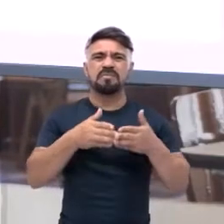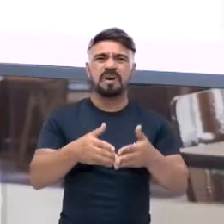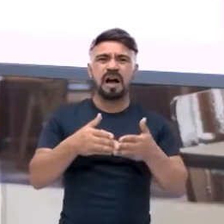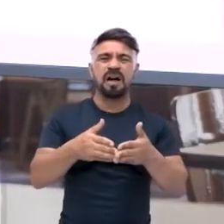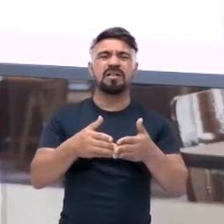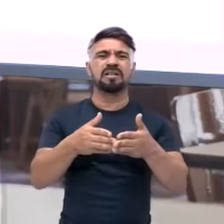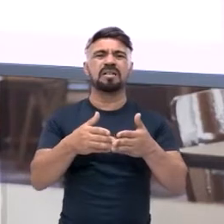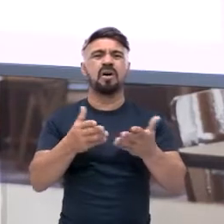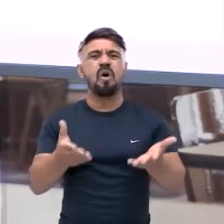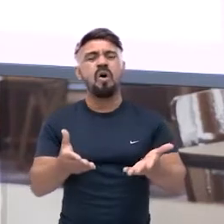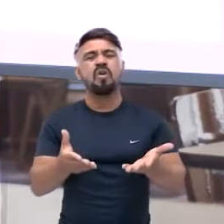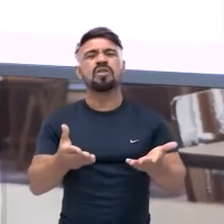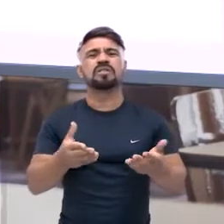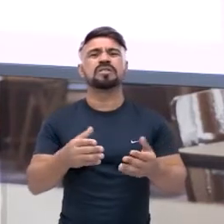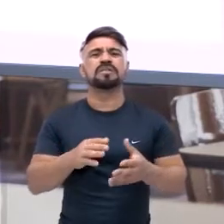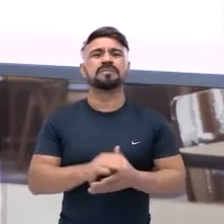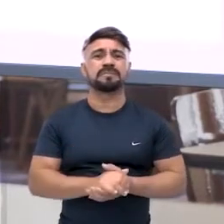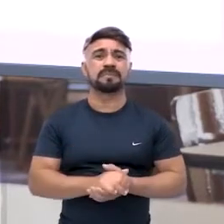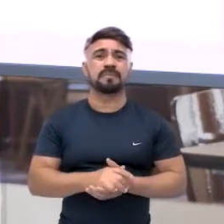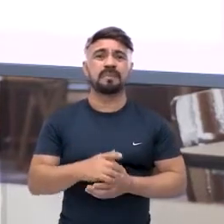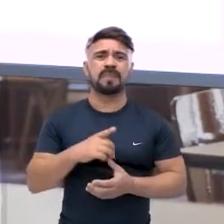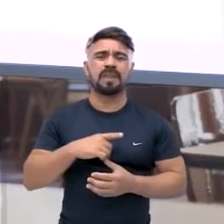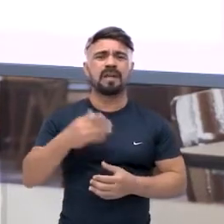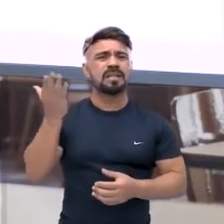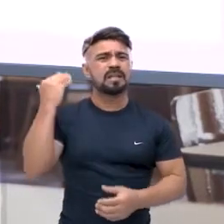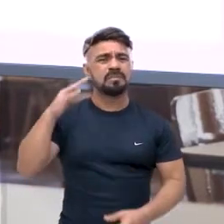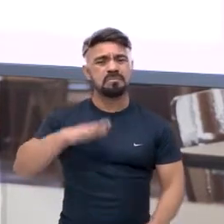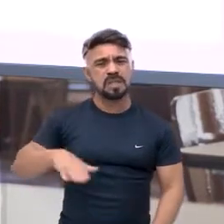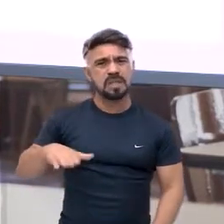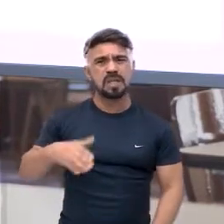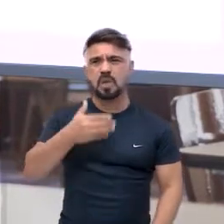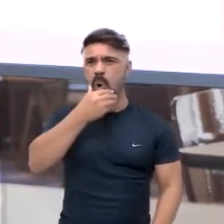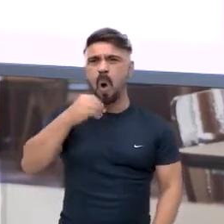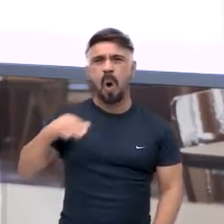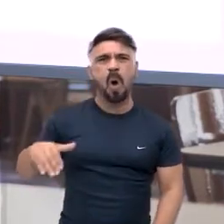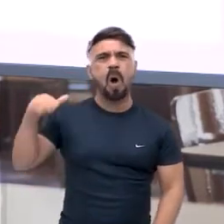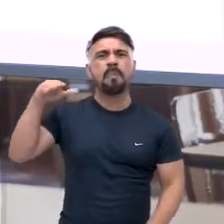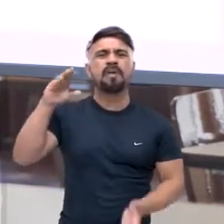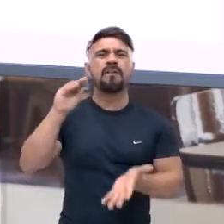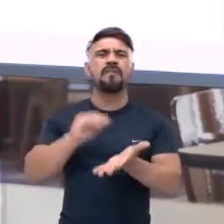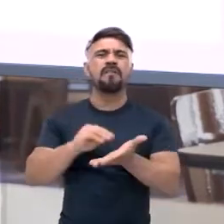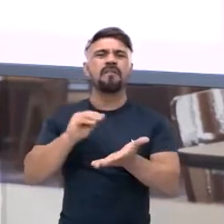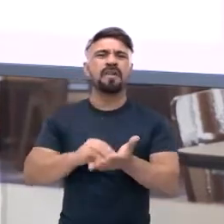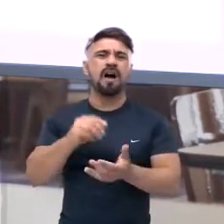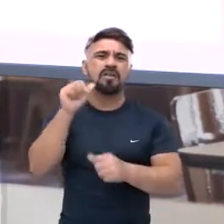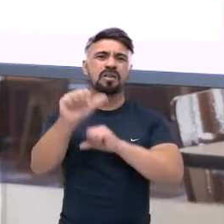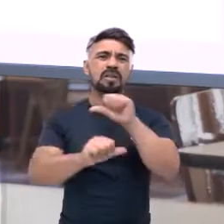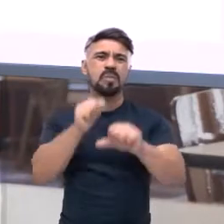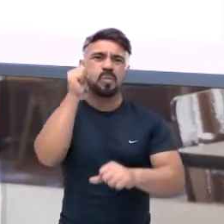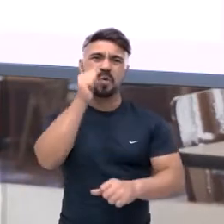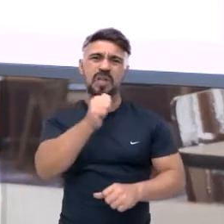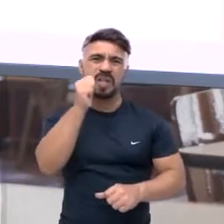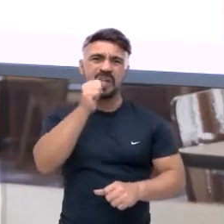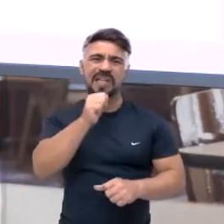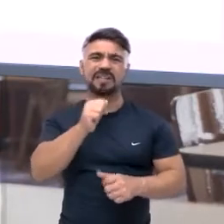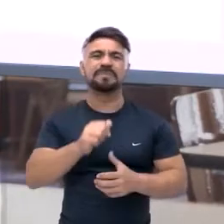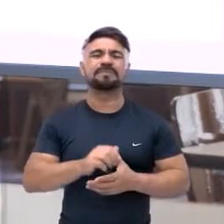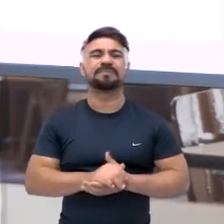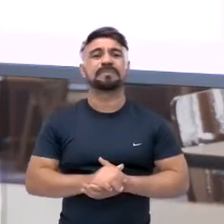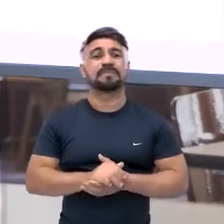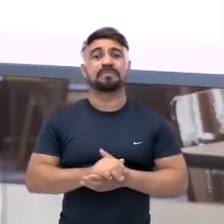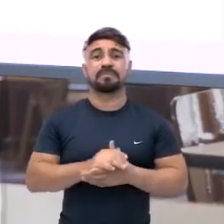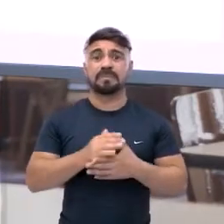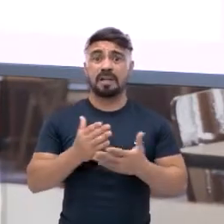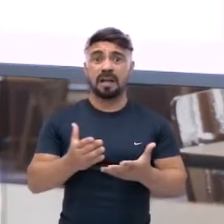já fui navio, mas hoje sou escalé. Já fui menino, fui homem, só me falta ser mulher. E aí